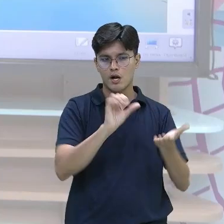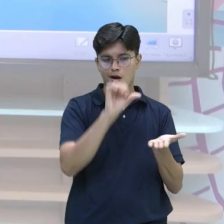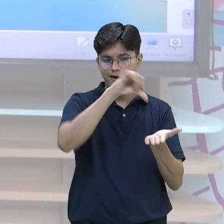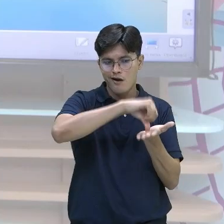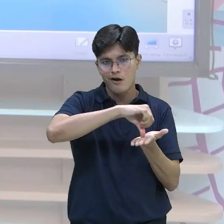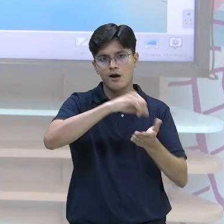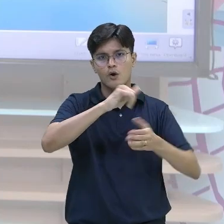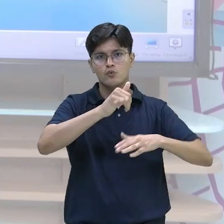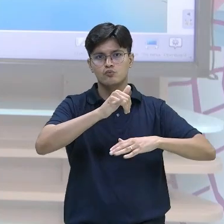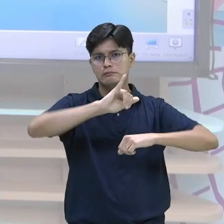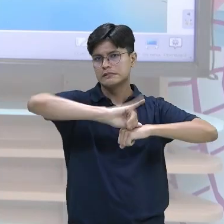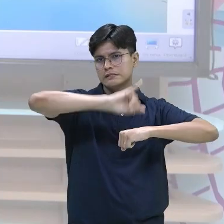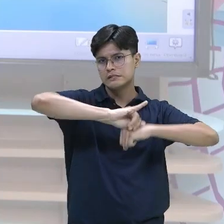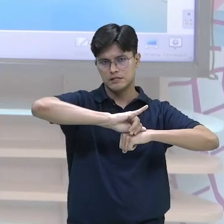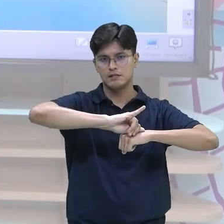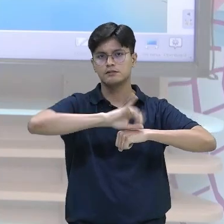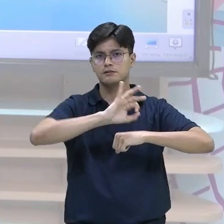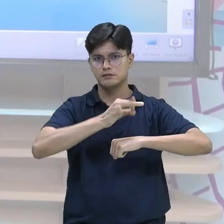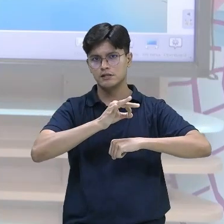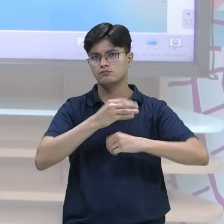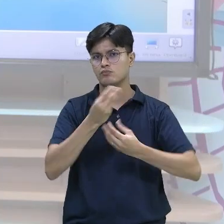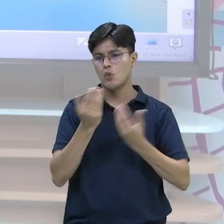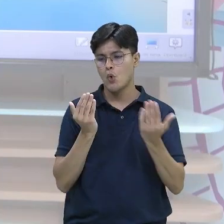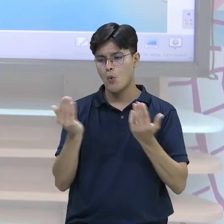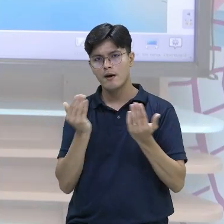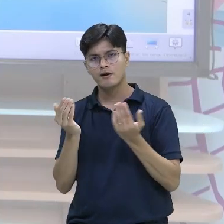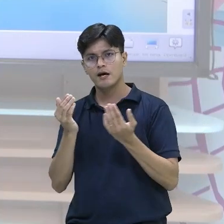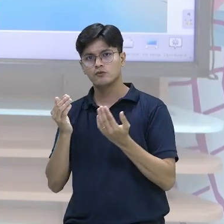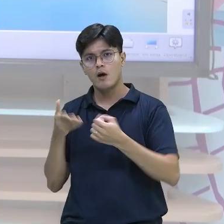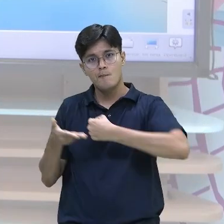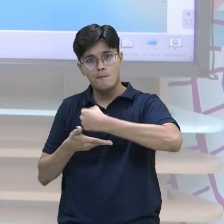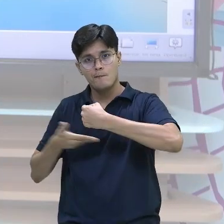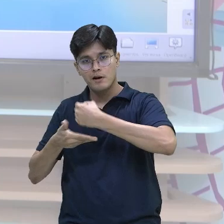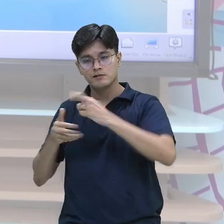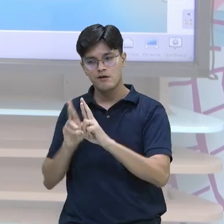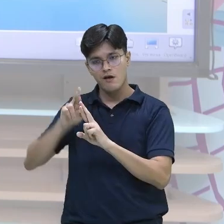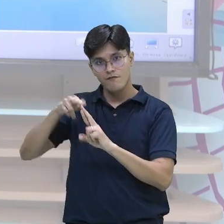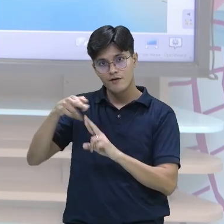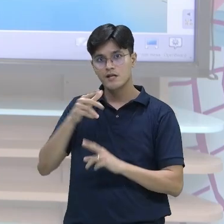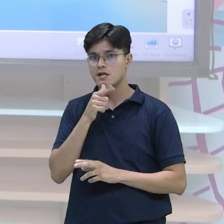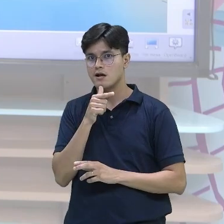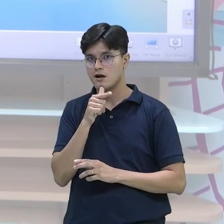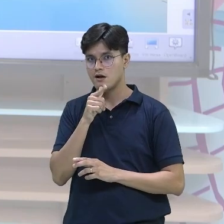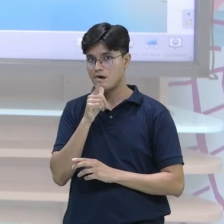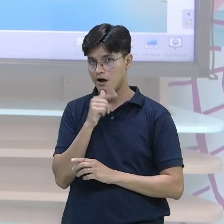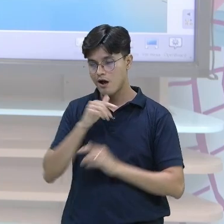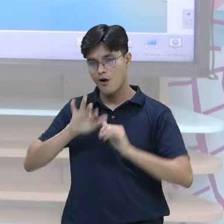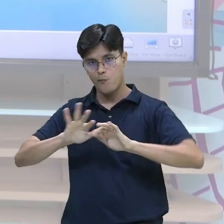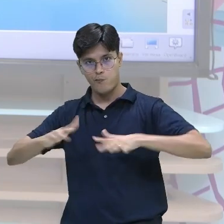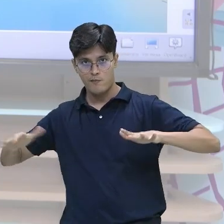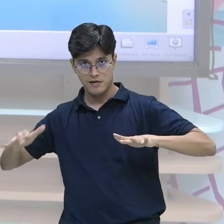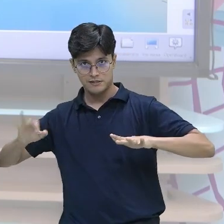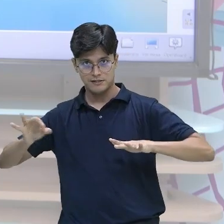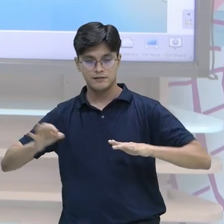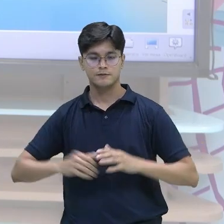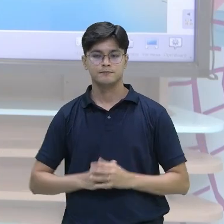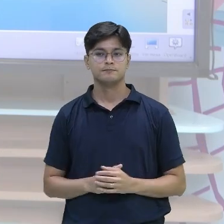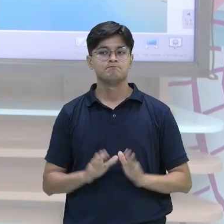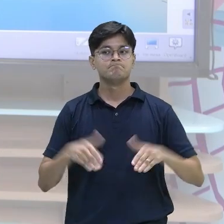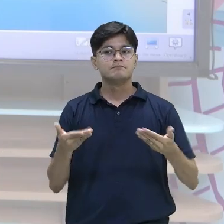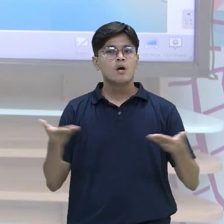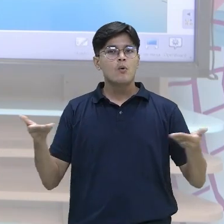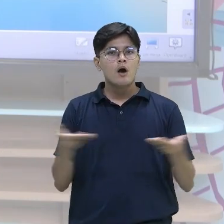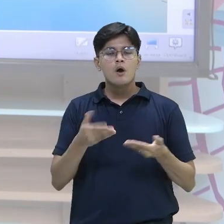essas informações também quando a gente vai se referir aos aspectos físicos, né, de cada um dos lugares. Vamos agora conhecer